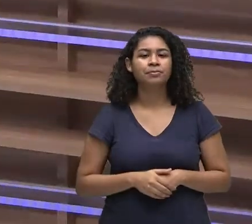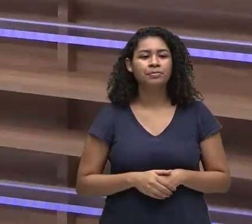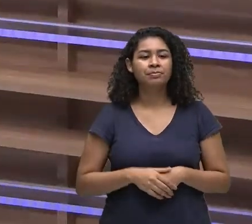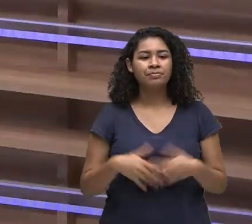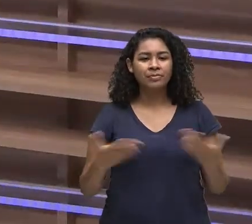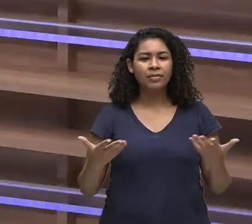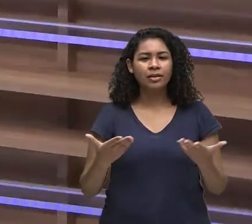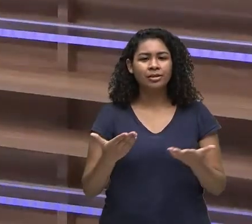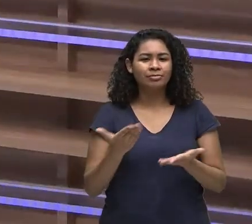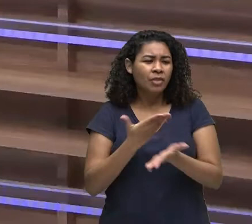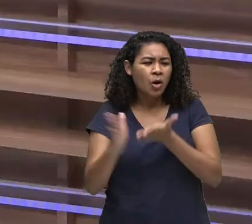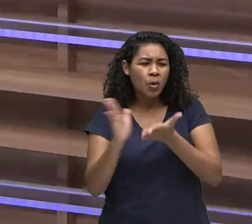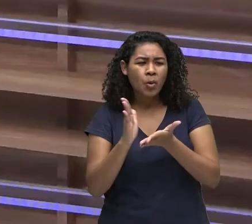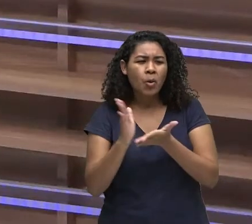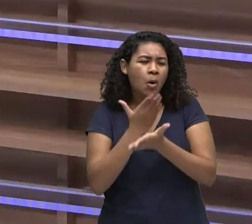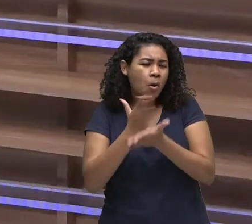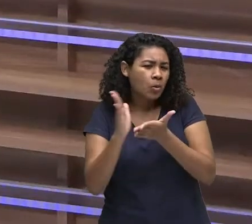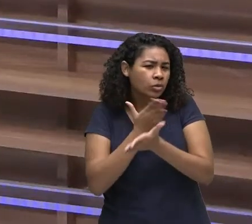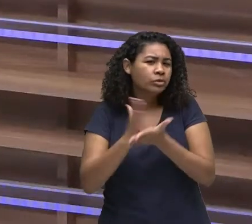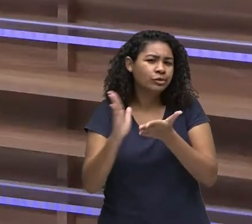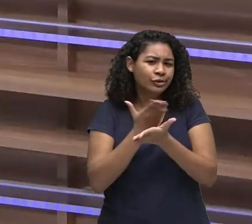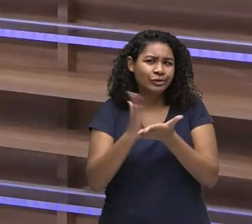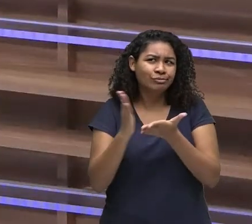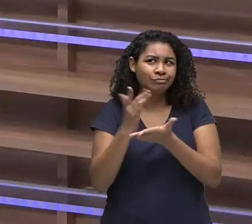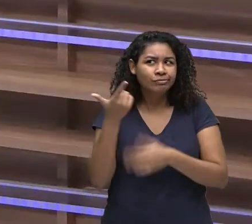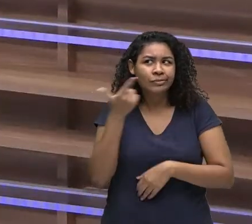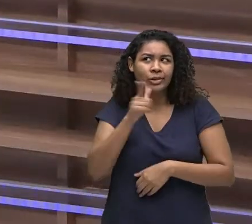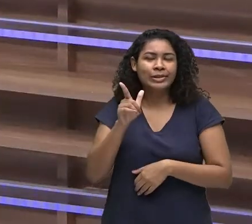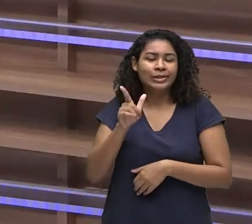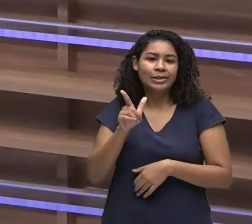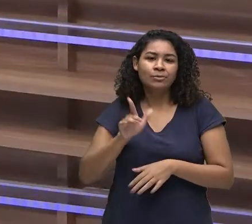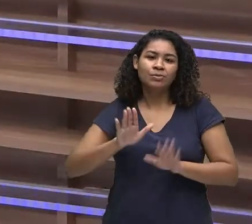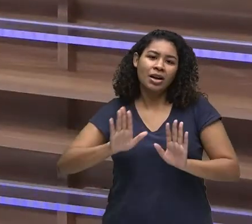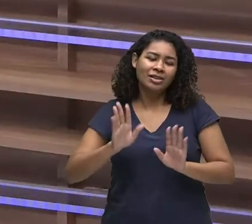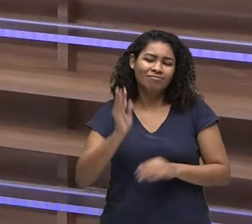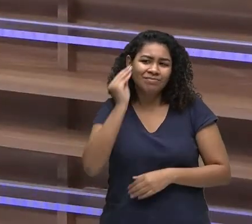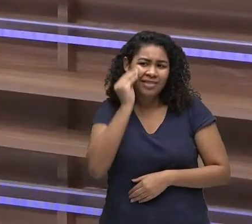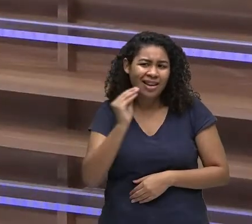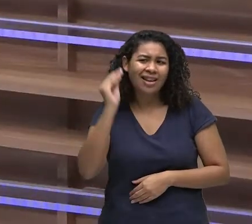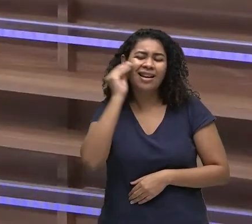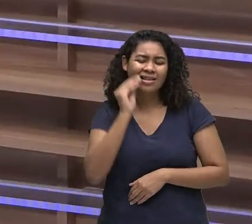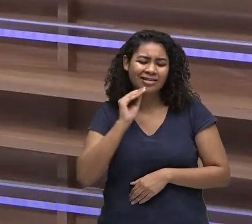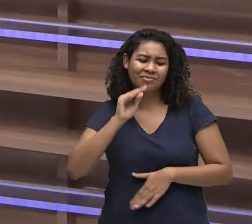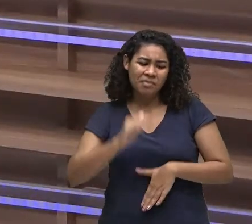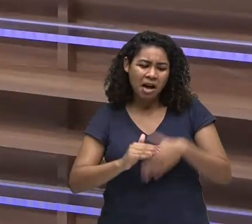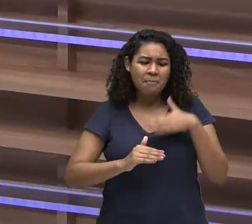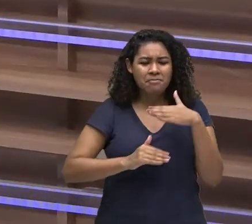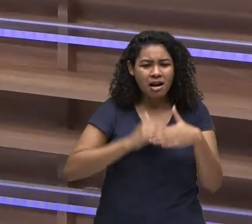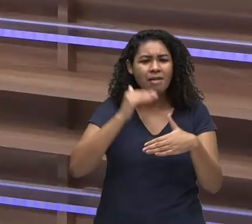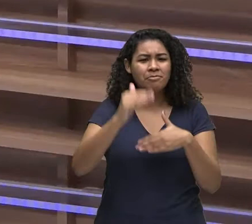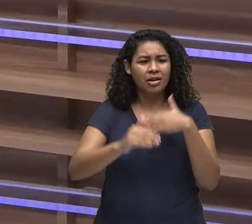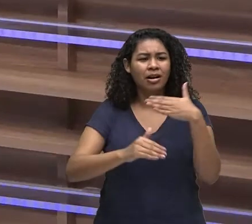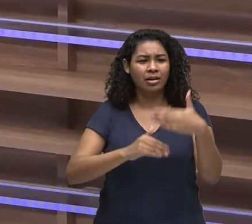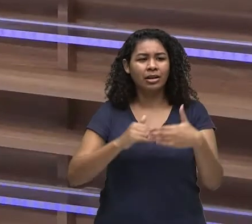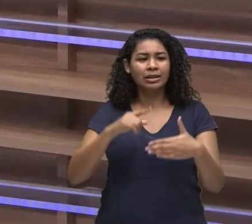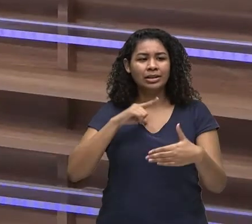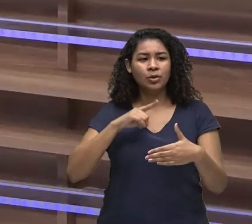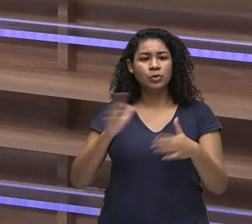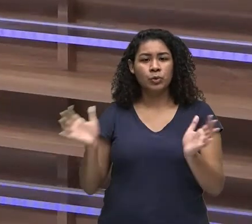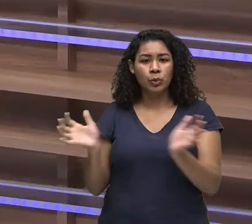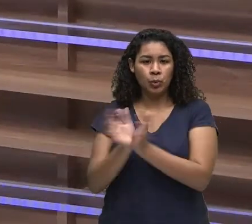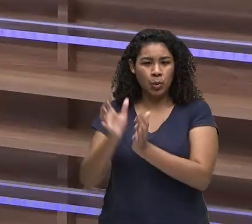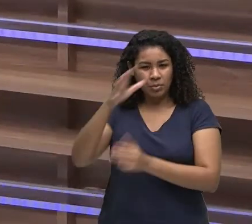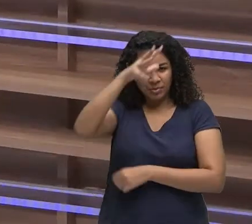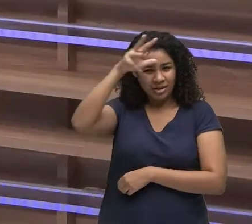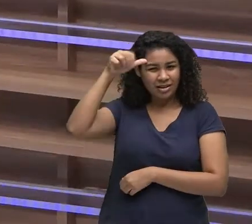que vão tentando, né, ao longo dos anos crescer. Temos hoje o Manaus, que se destaca um